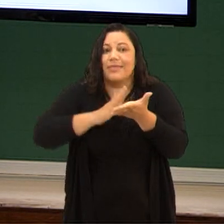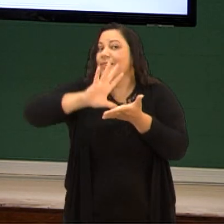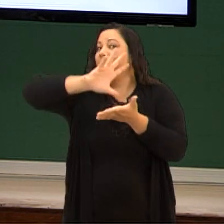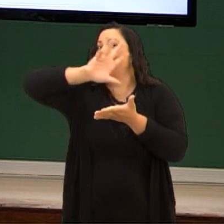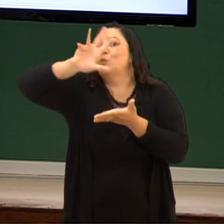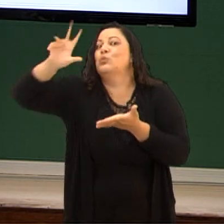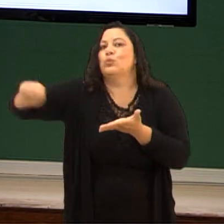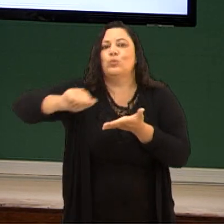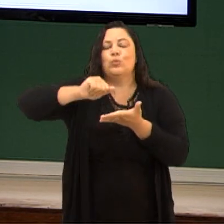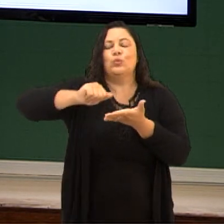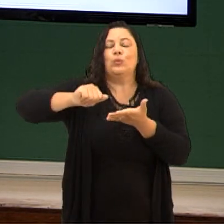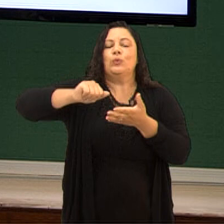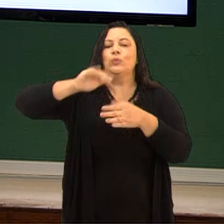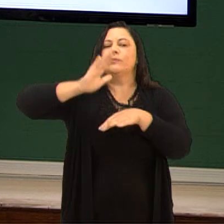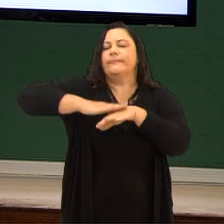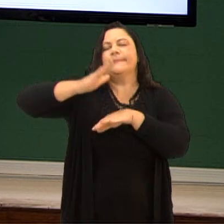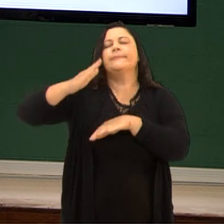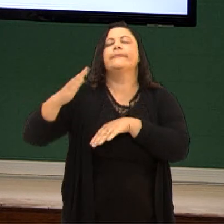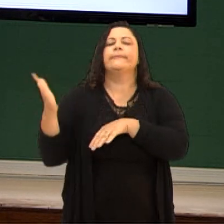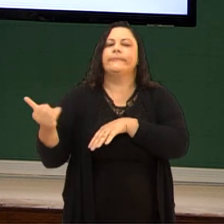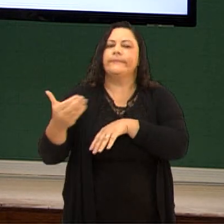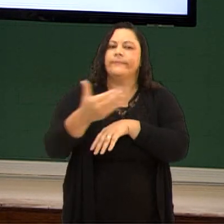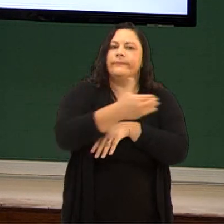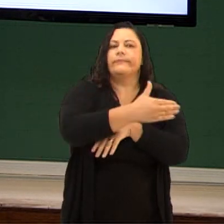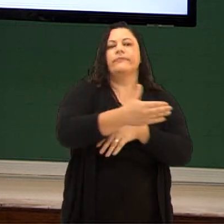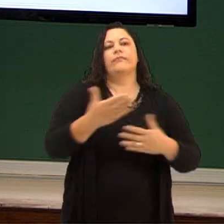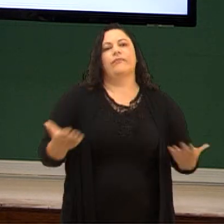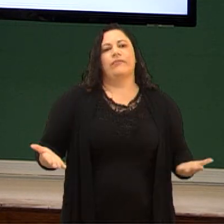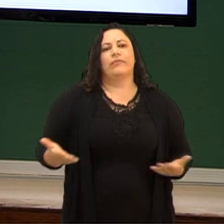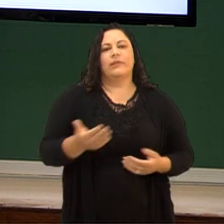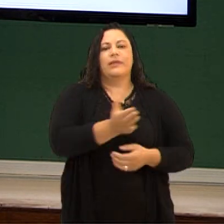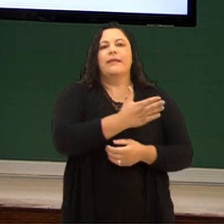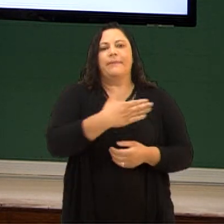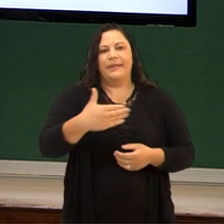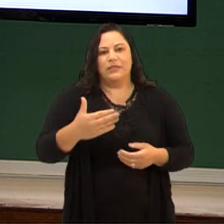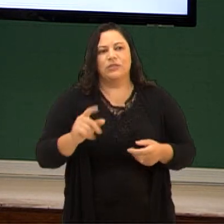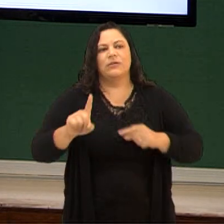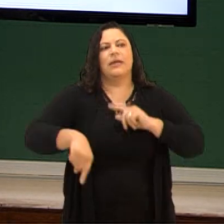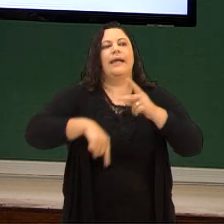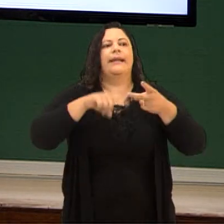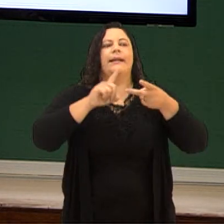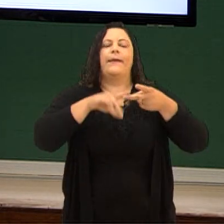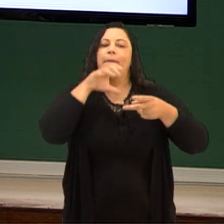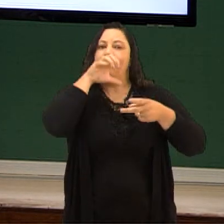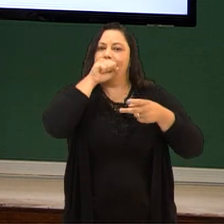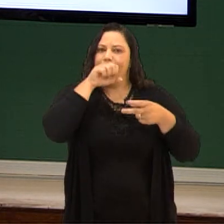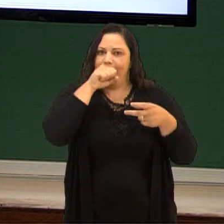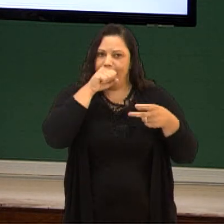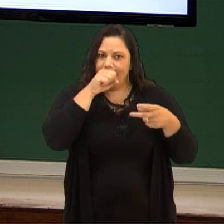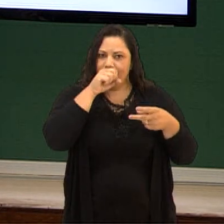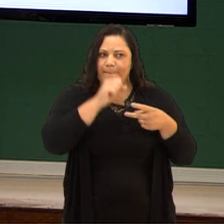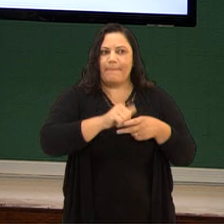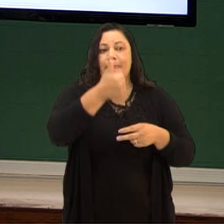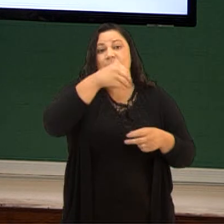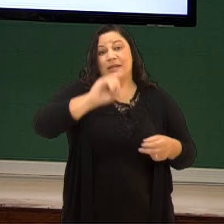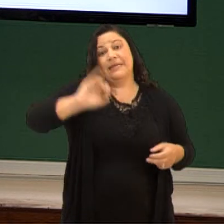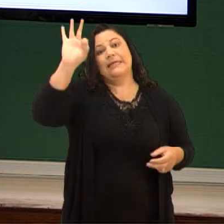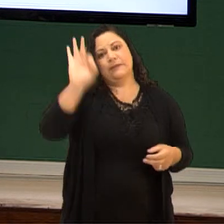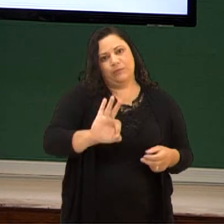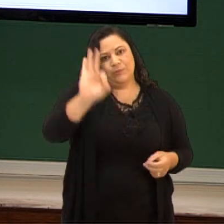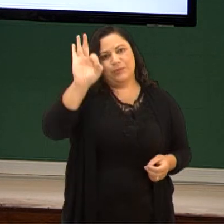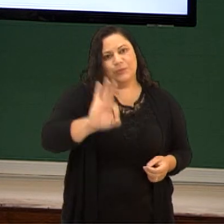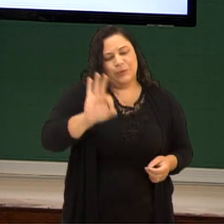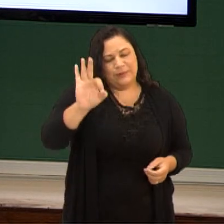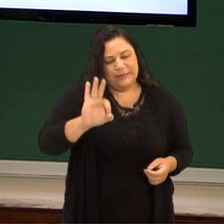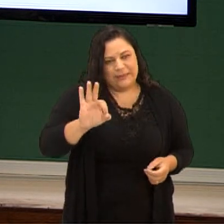eram peixes, certo? Aí, mamíferos, ele achou 10%. Então, sei que a 10ª parte,